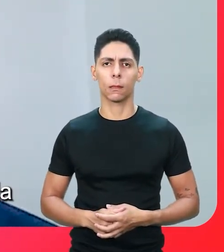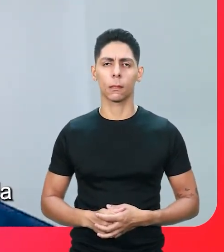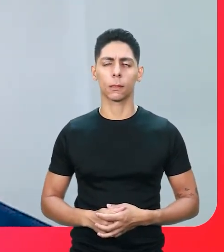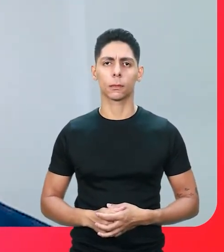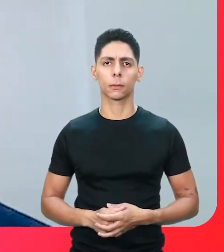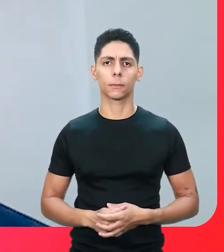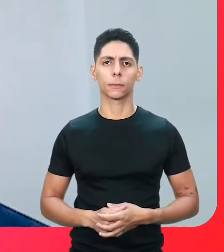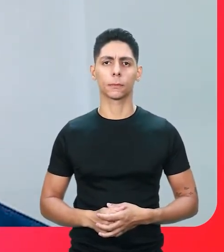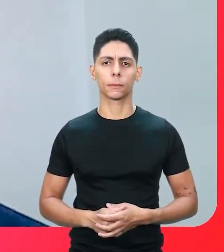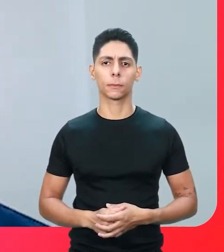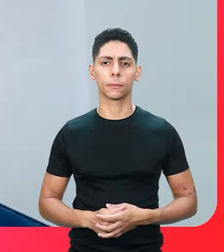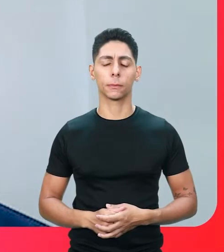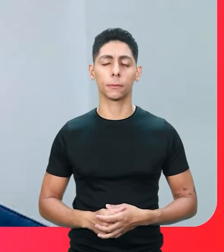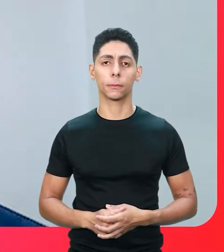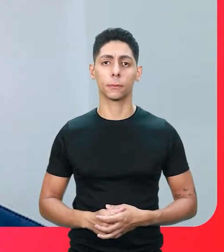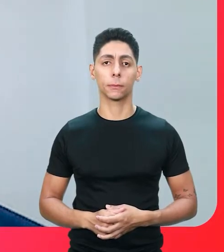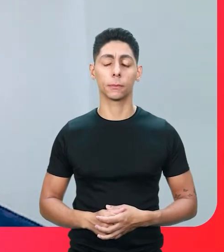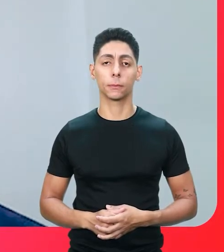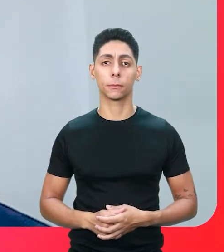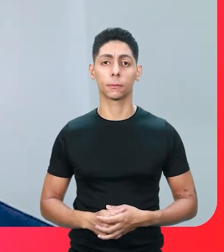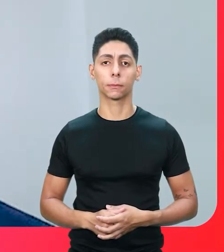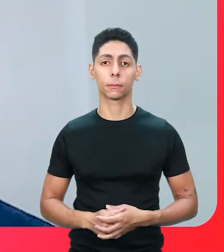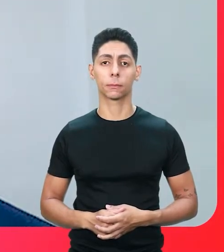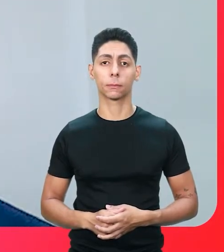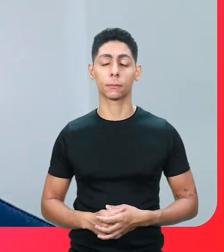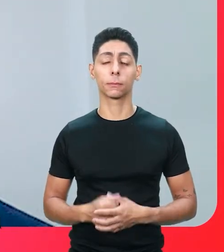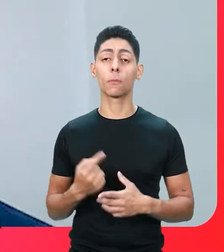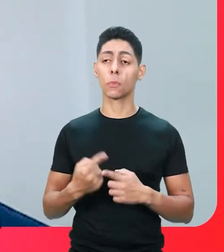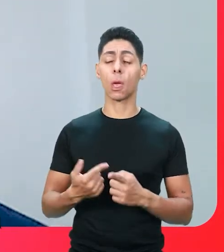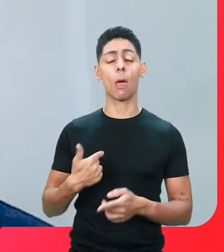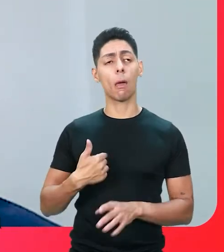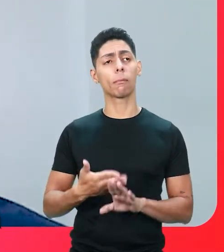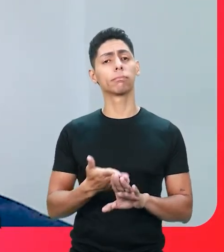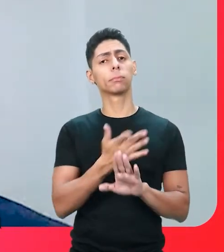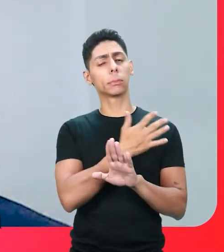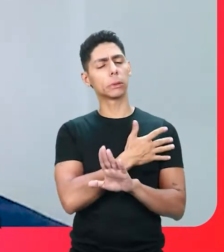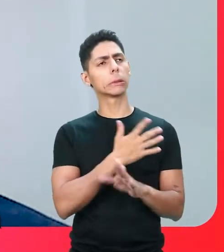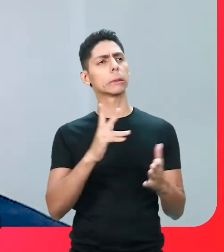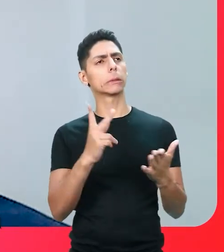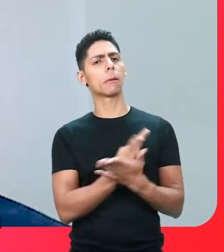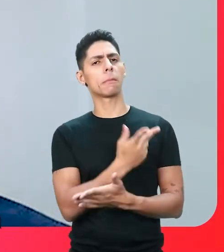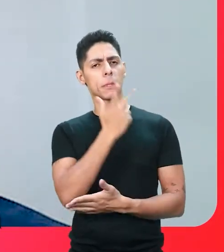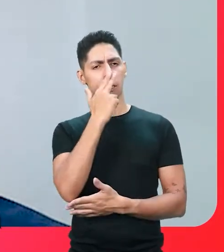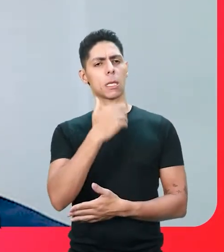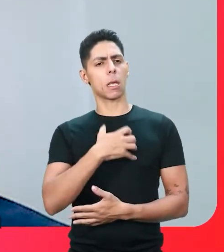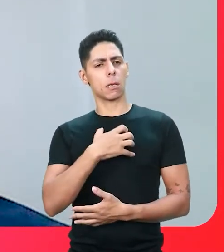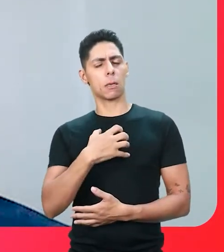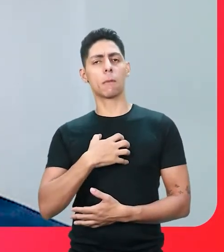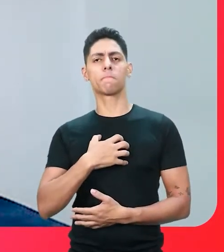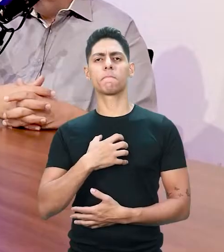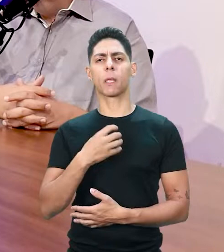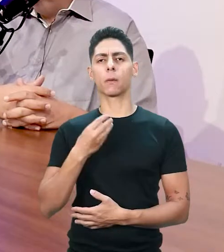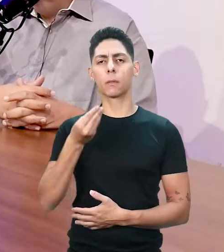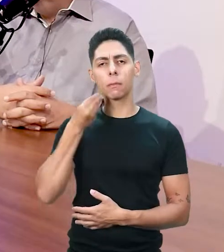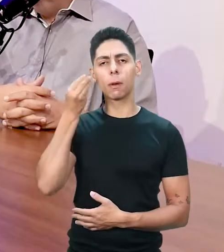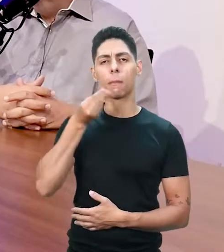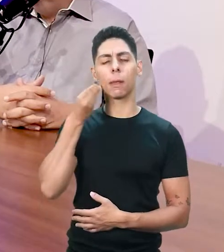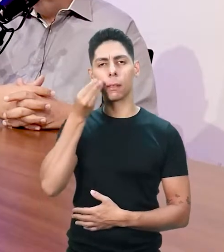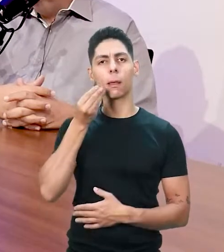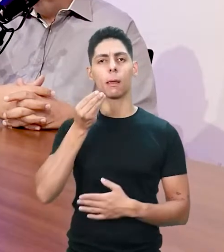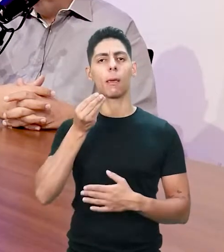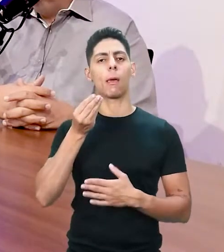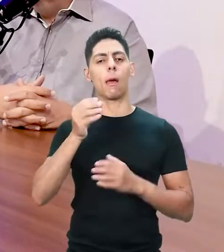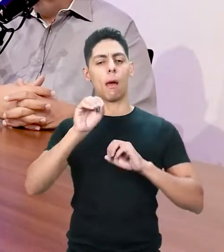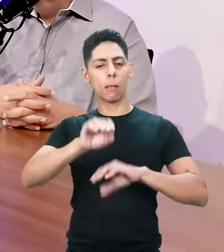fui digamos assim, um garoto que experimentou a educação inclusiva